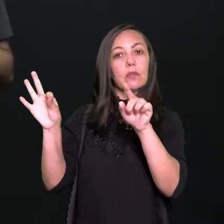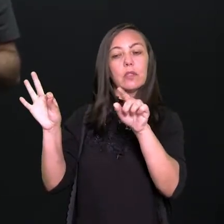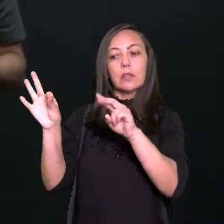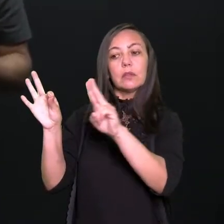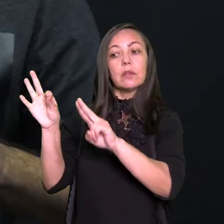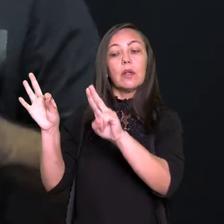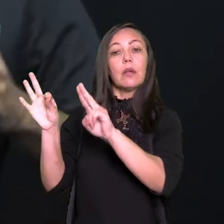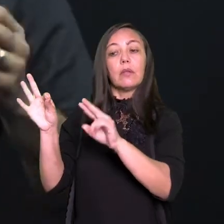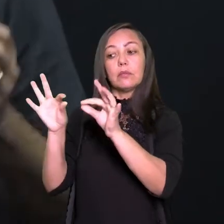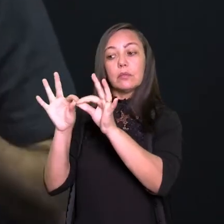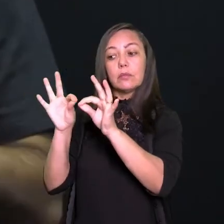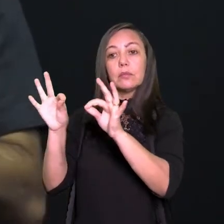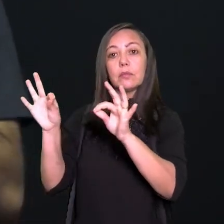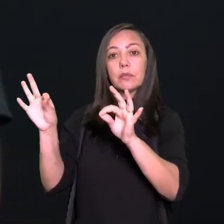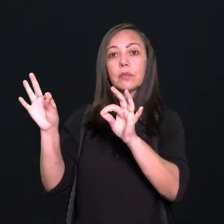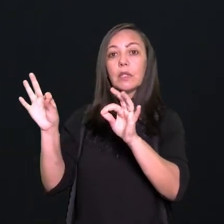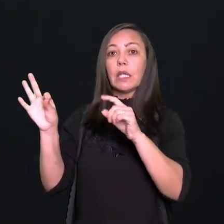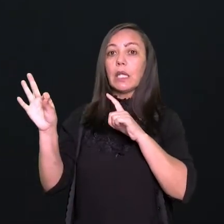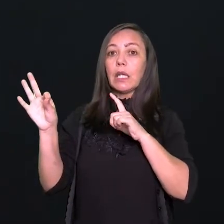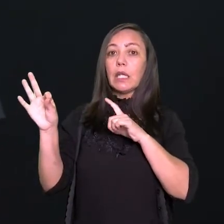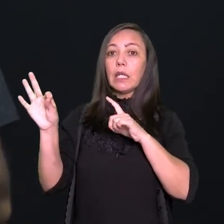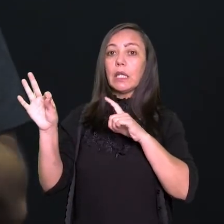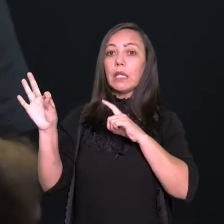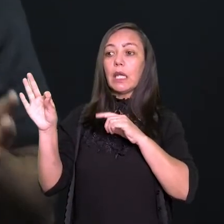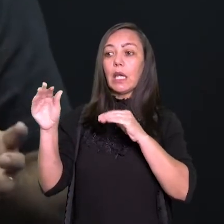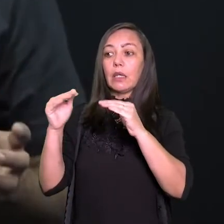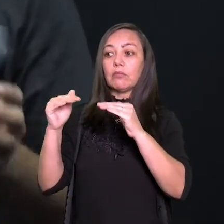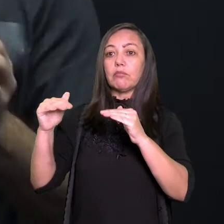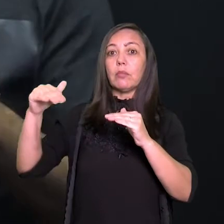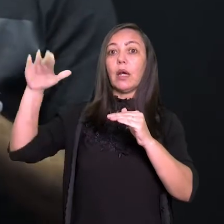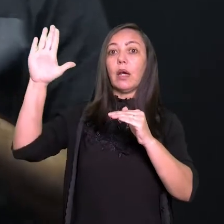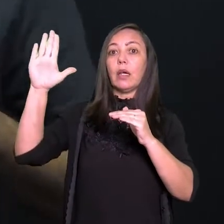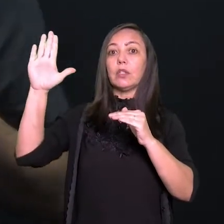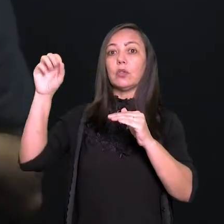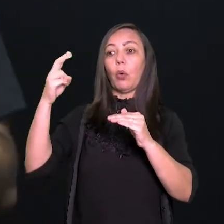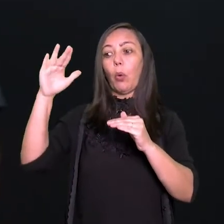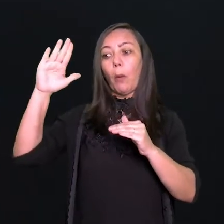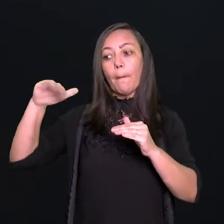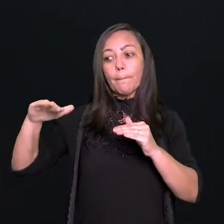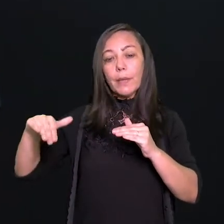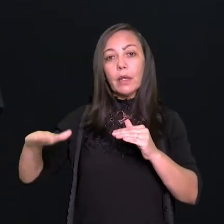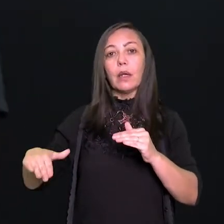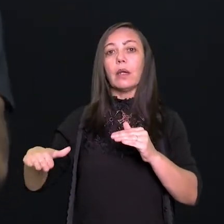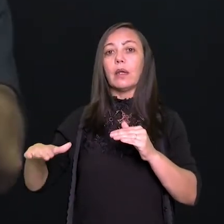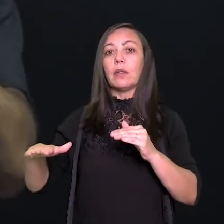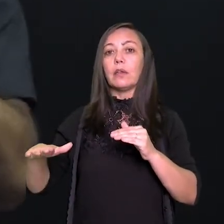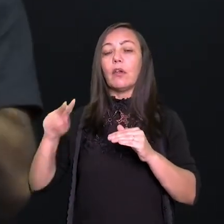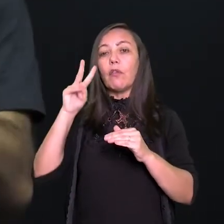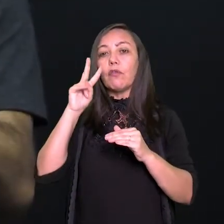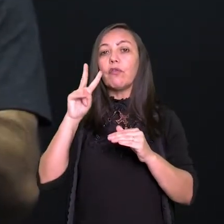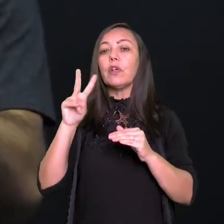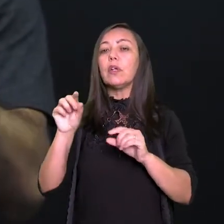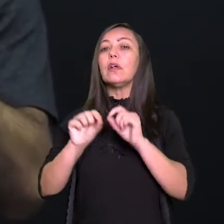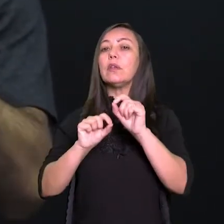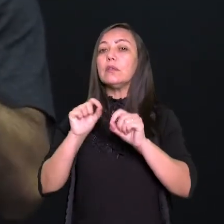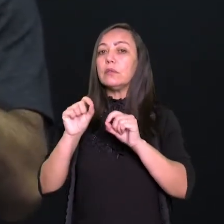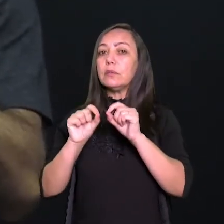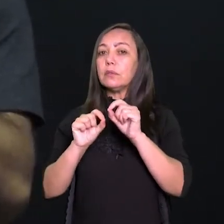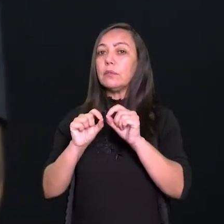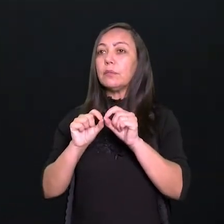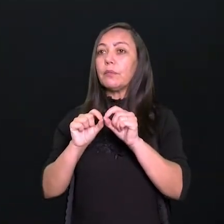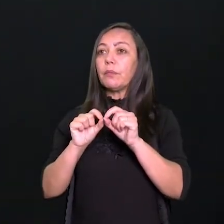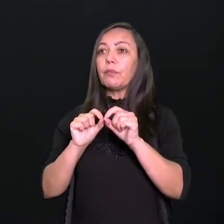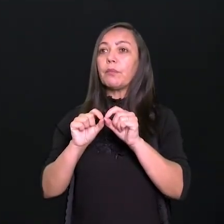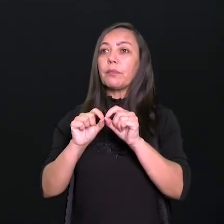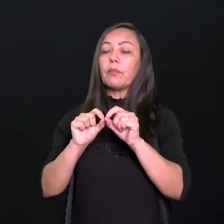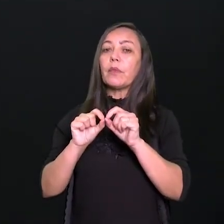está trabalhando, se ela trata de múltiplo ou de submúltiplo, é só você verificar o seguinte, verifique